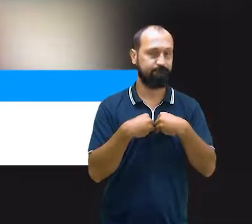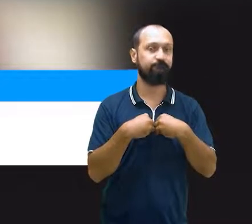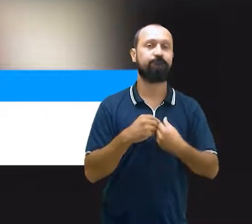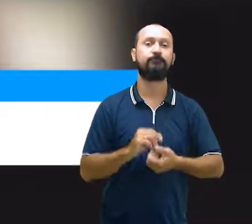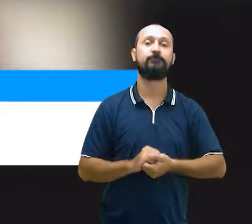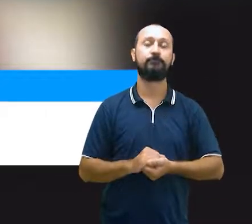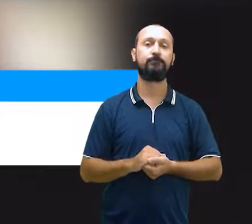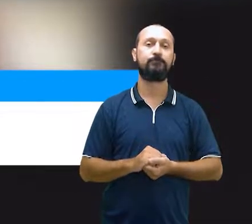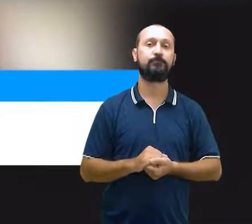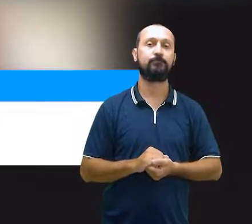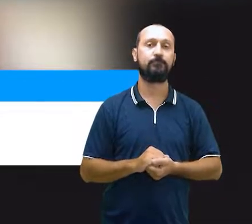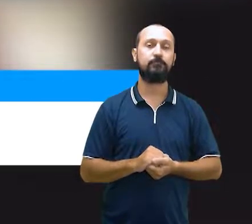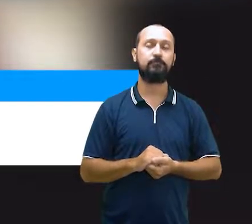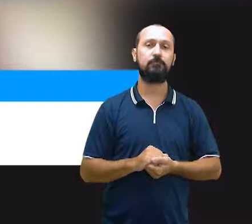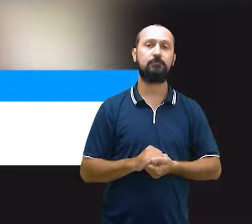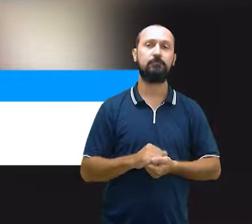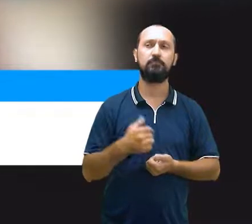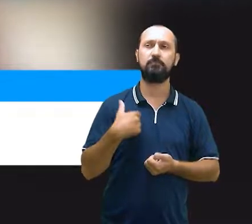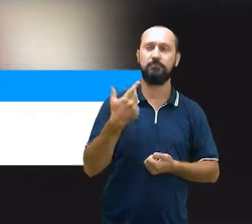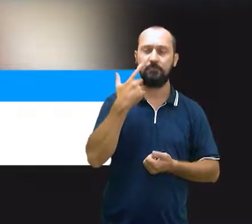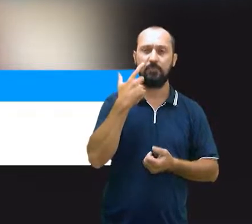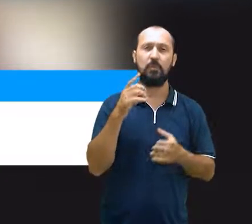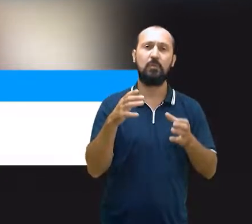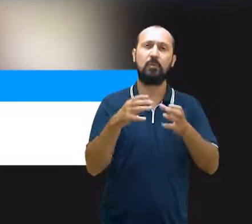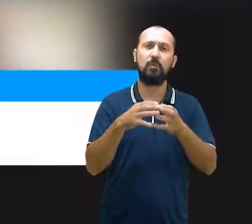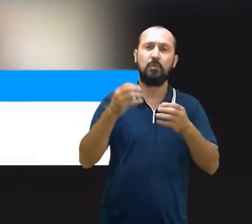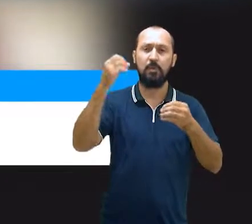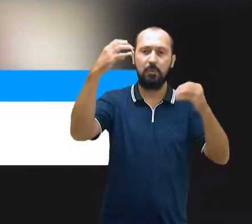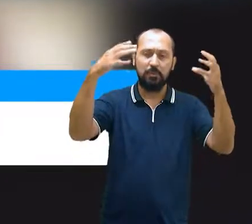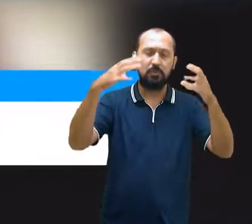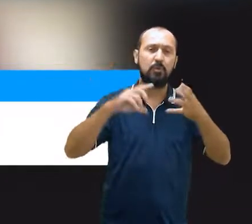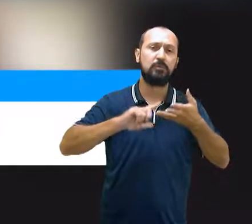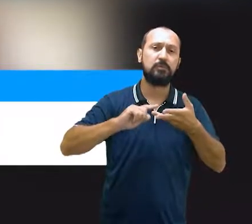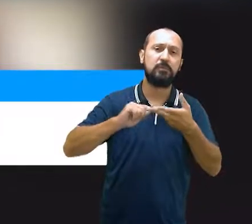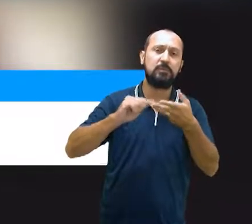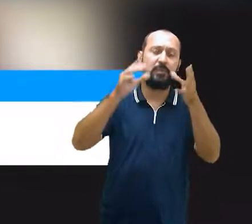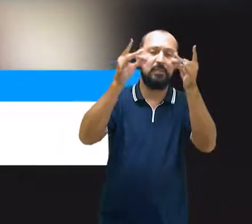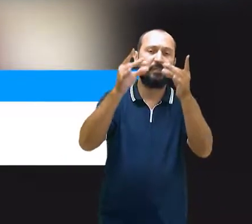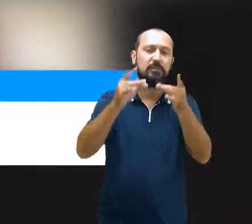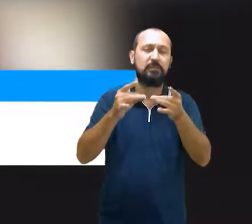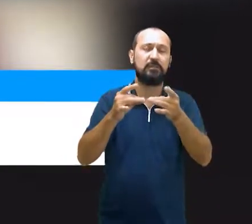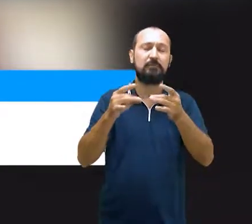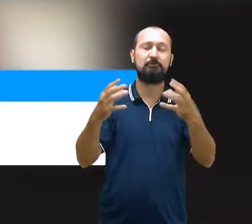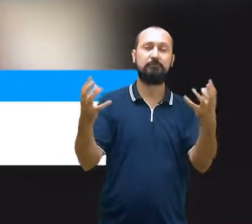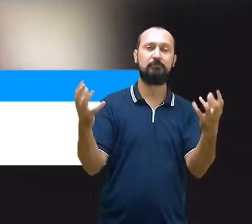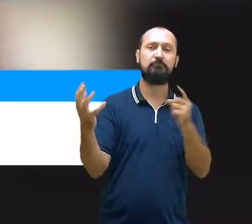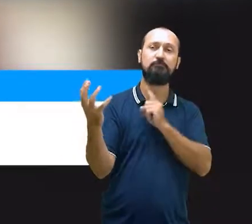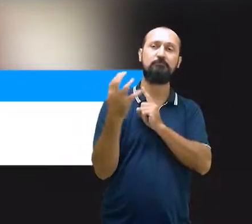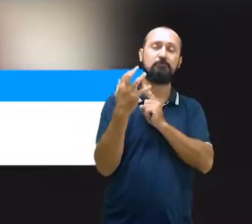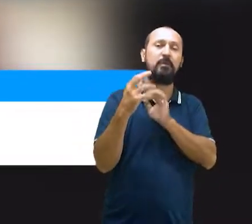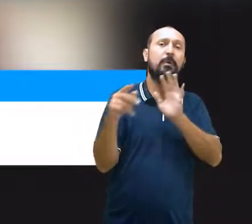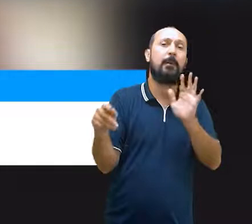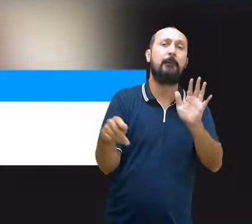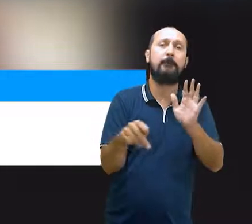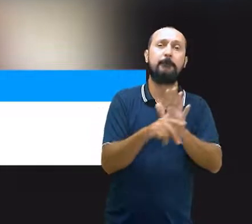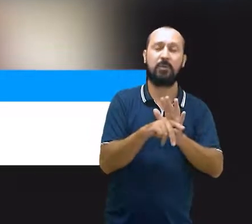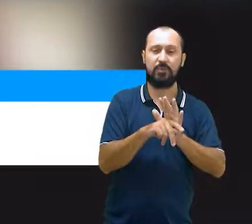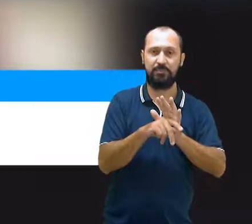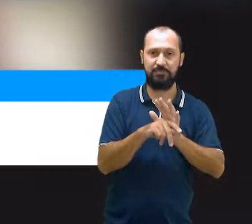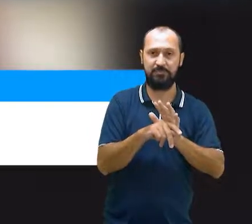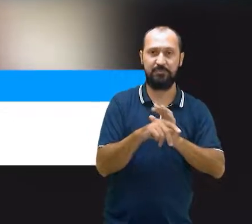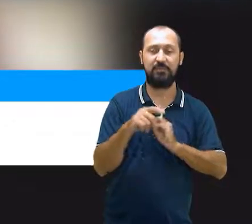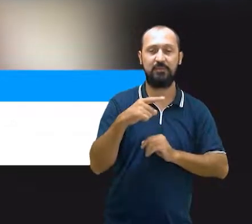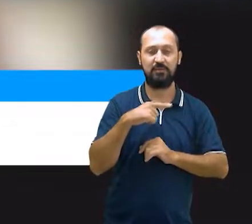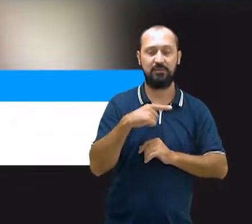espectro autista. Som mais mitigado, a iluminação, enfim, todos aqueles estímulos sensoriais